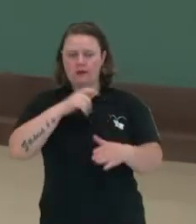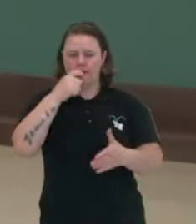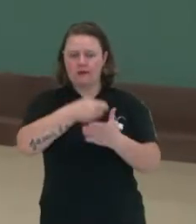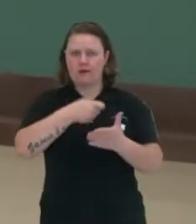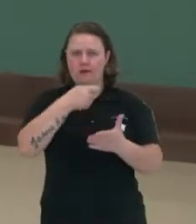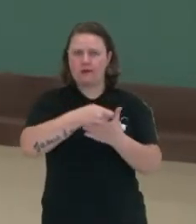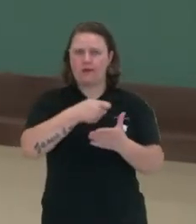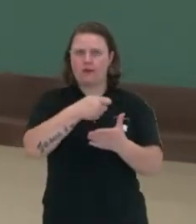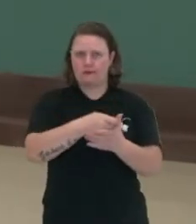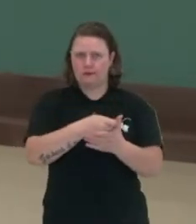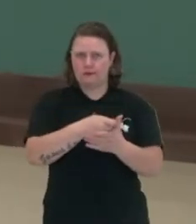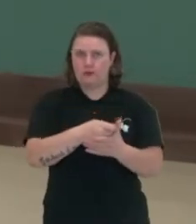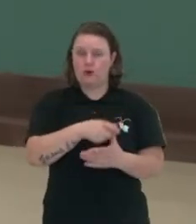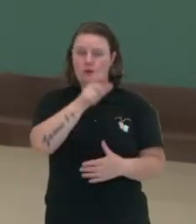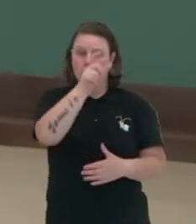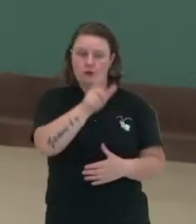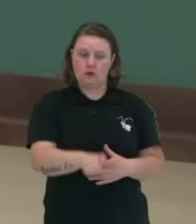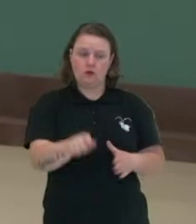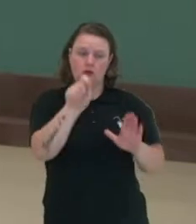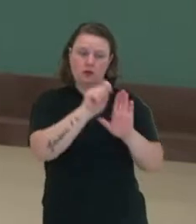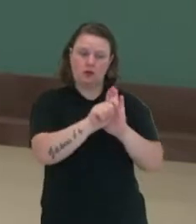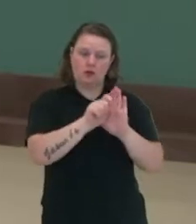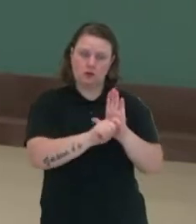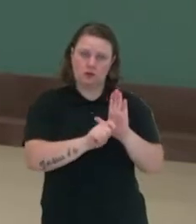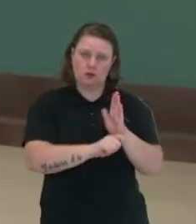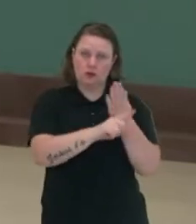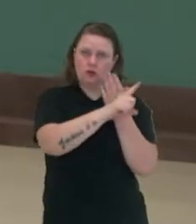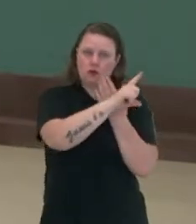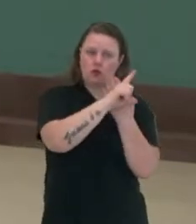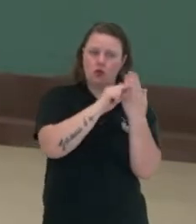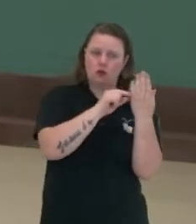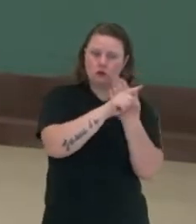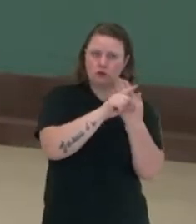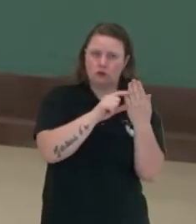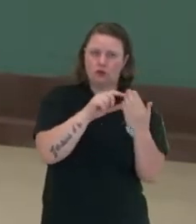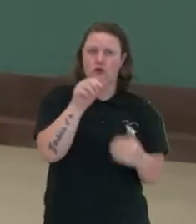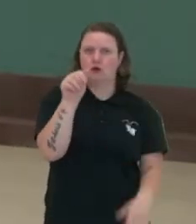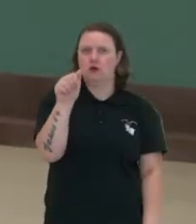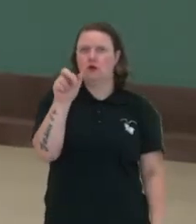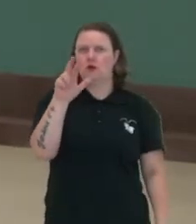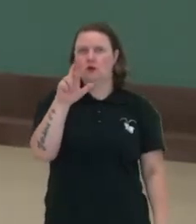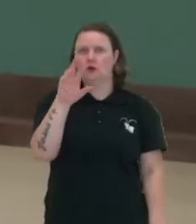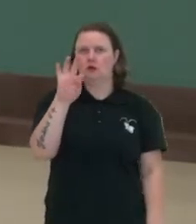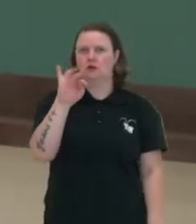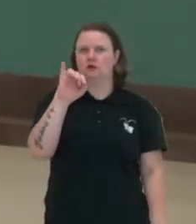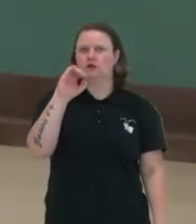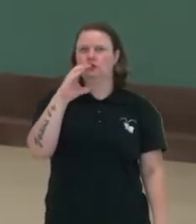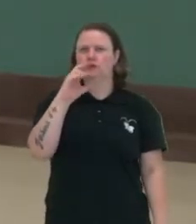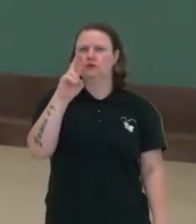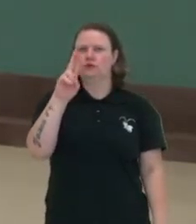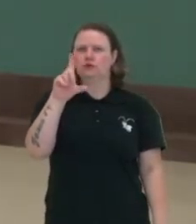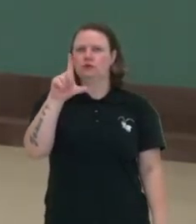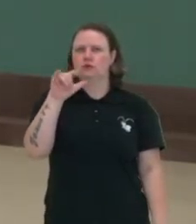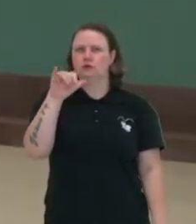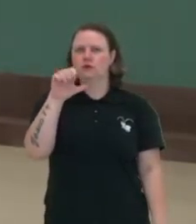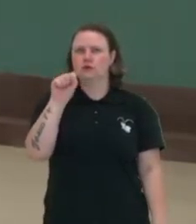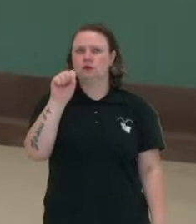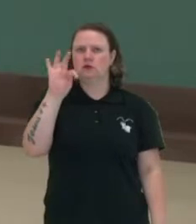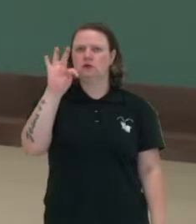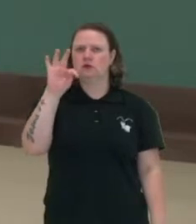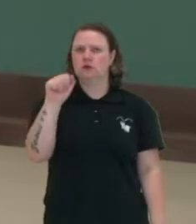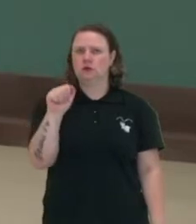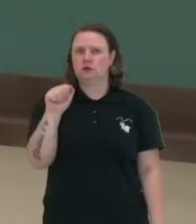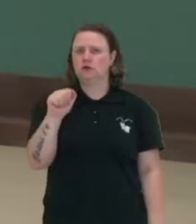Então, o articulista no desenvolvimento assume uma posição em relação à polêmica, mas não basta só